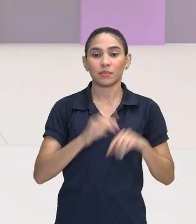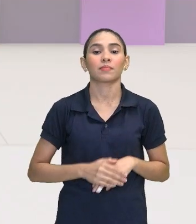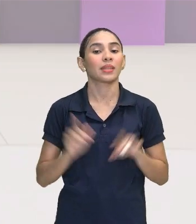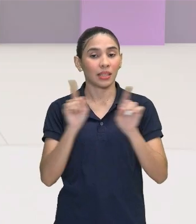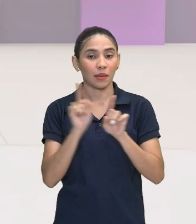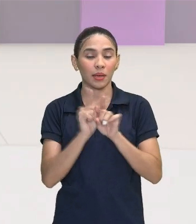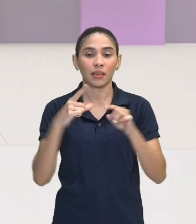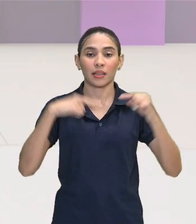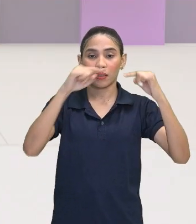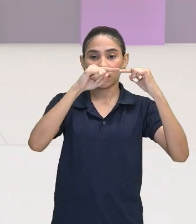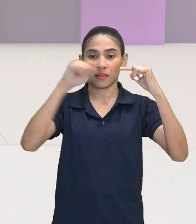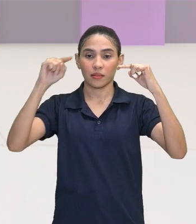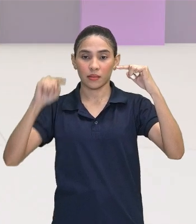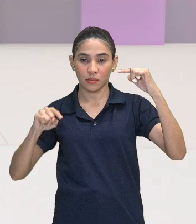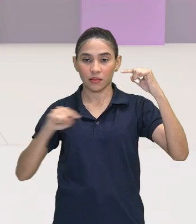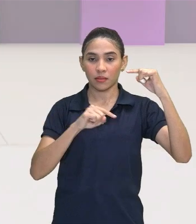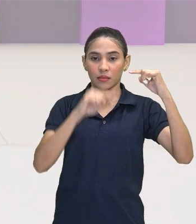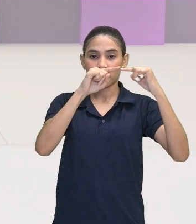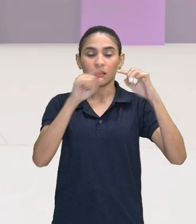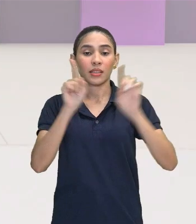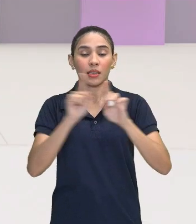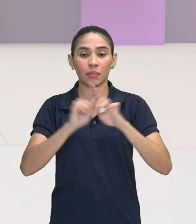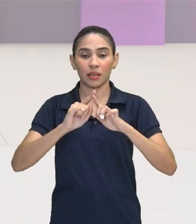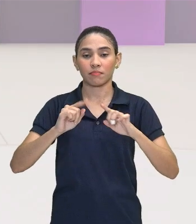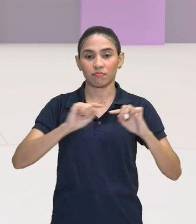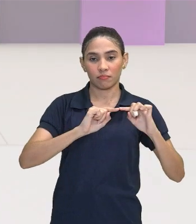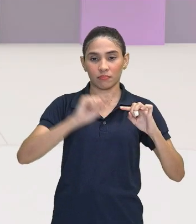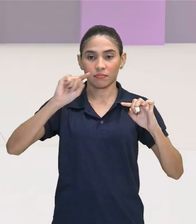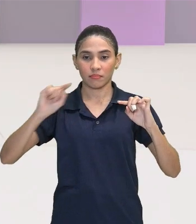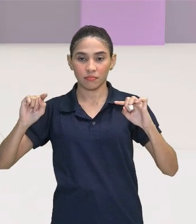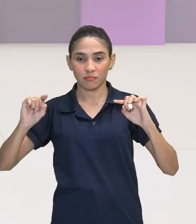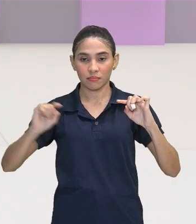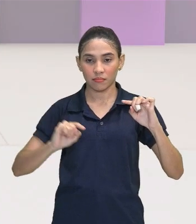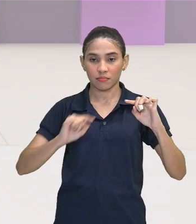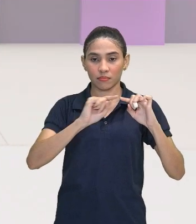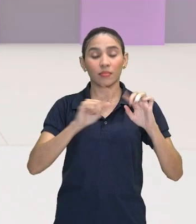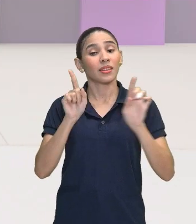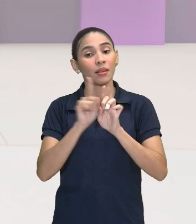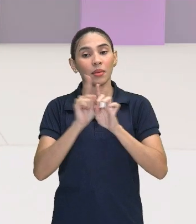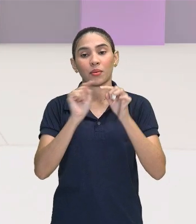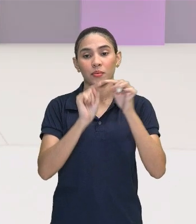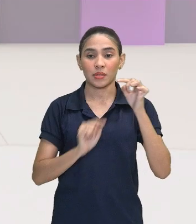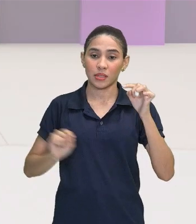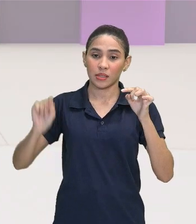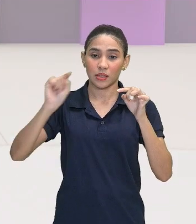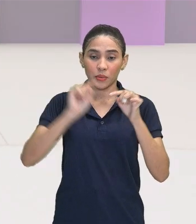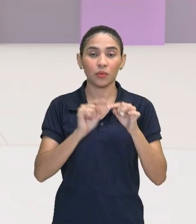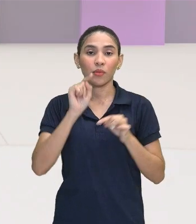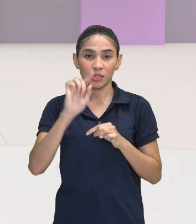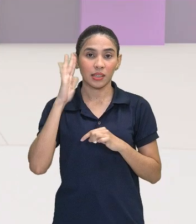quadrado, temos também uma outra figura quadrilátera mais embaixo, e o círculo, tá legal? De qualquer forma, para você